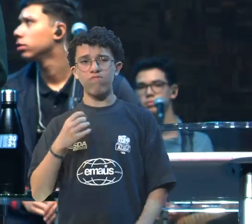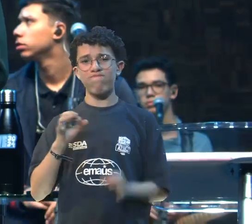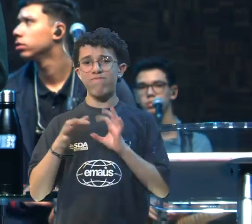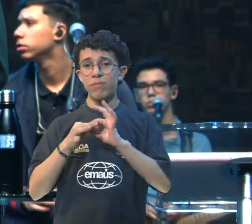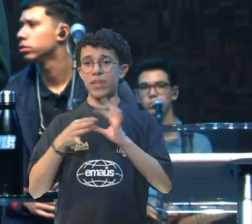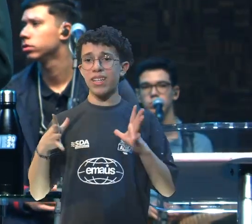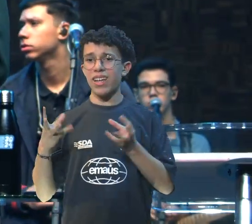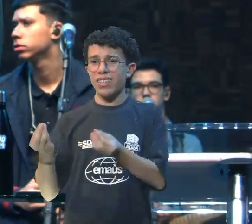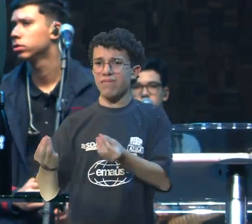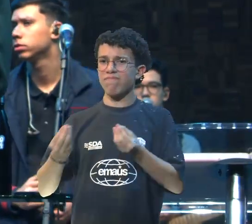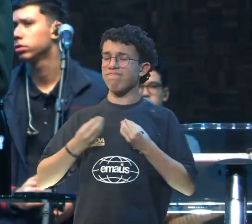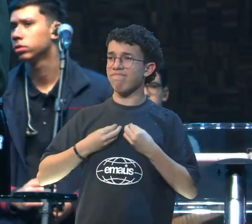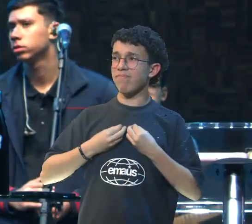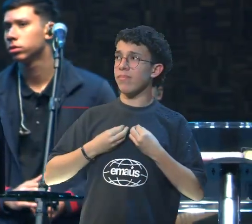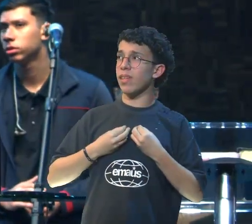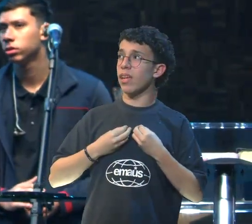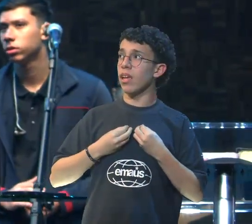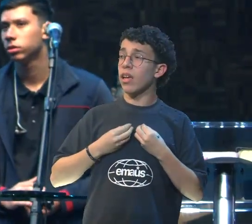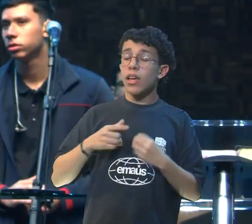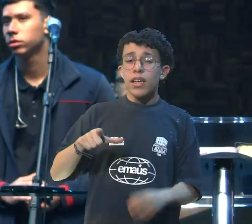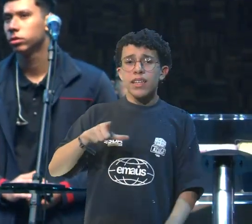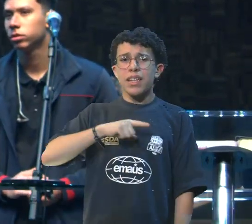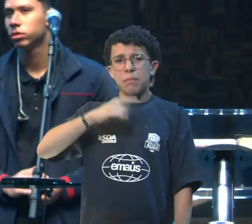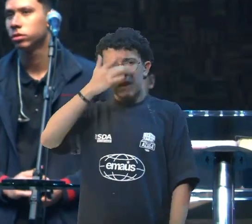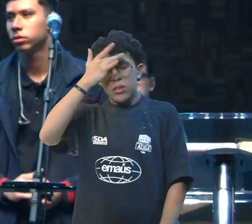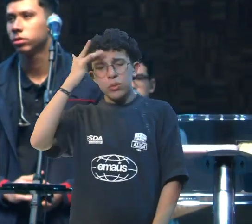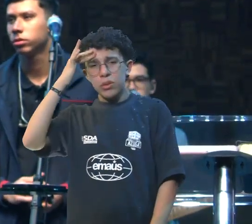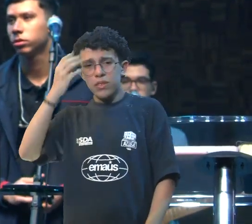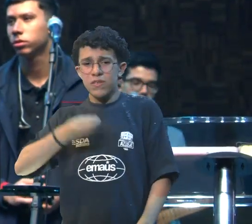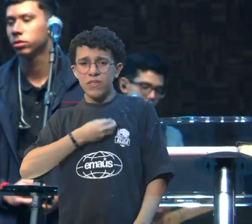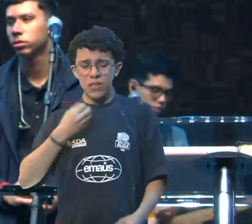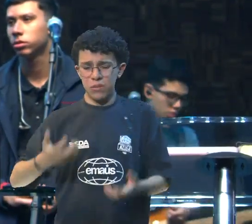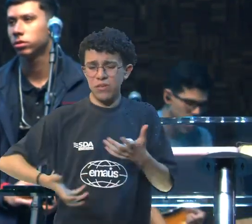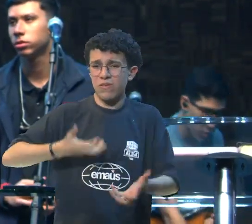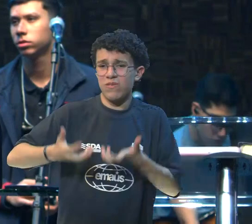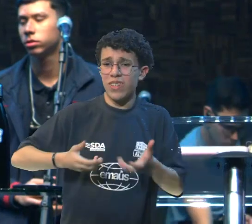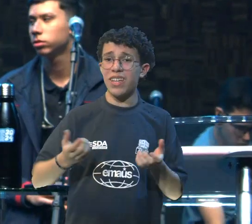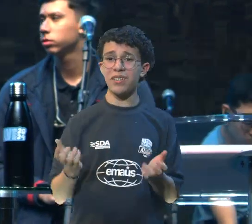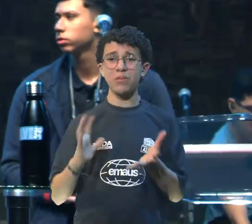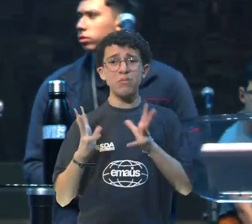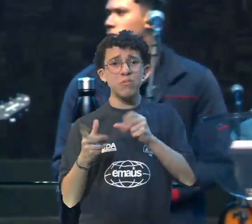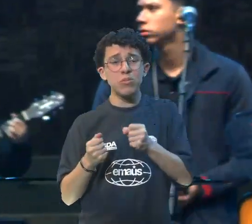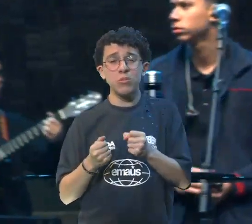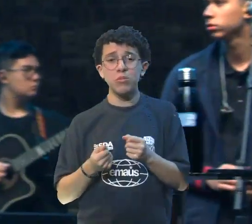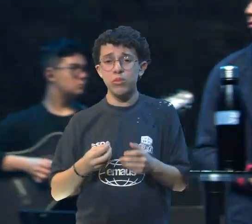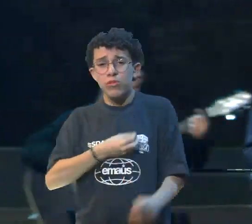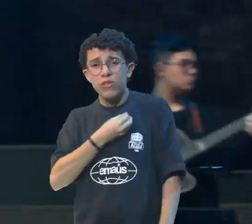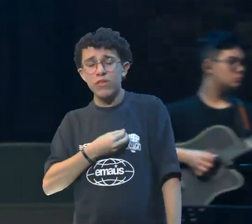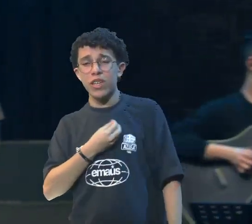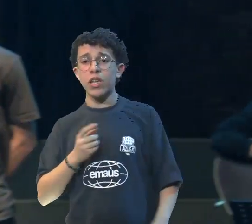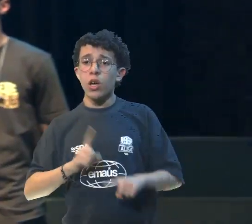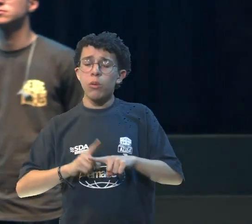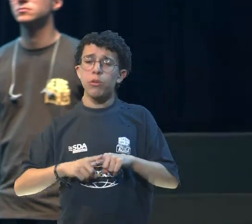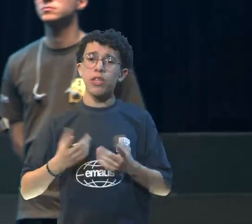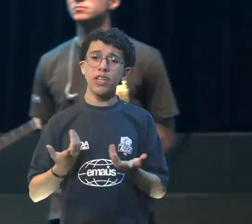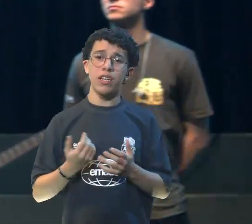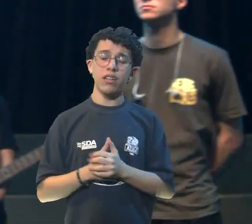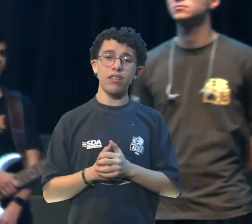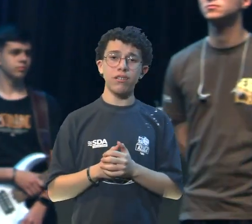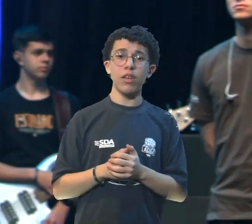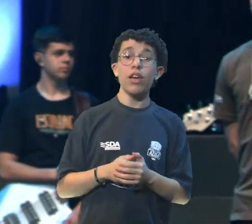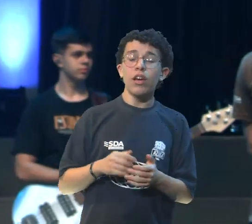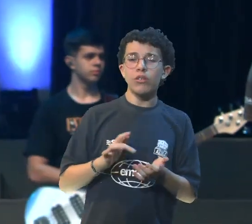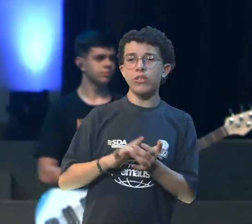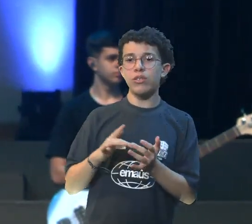o inferno. E tem gente que está vivendo o inferno na terra. Mas hoje, Jesus tem uma boa notícia para